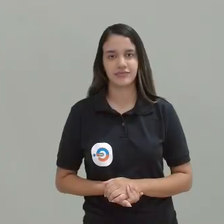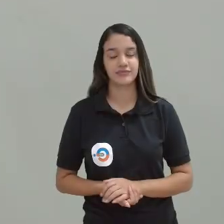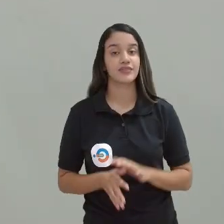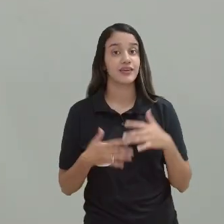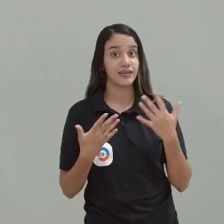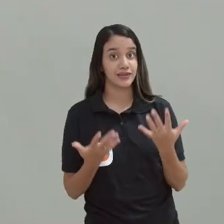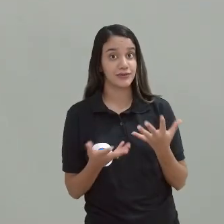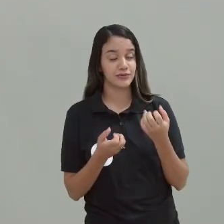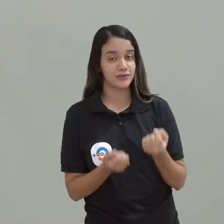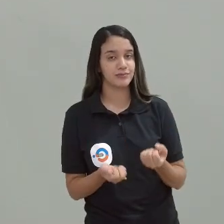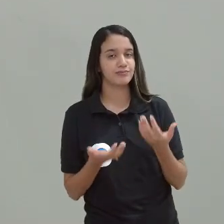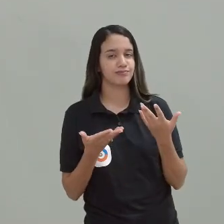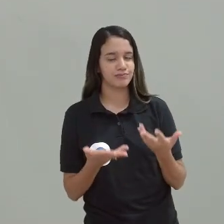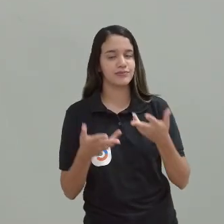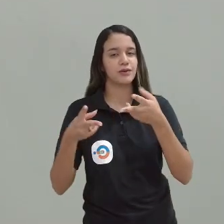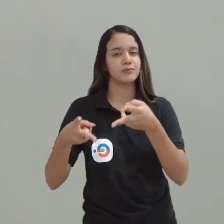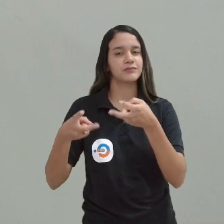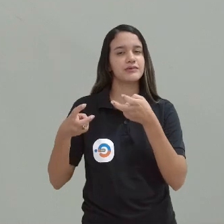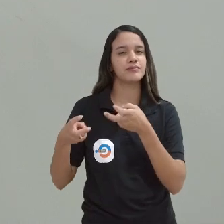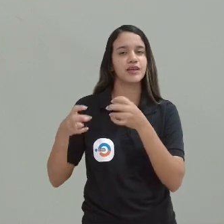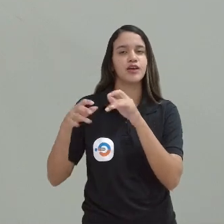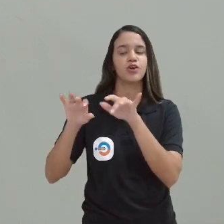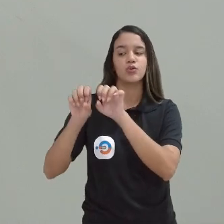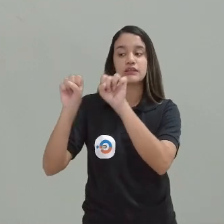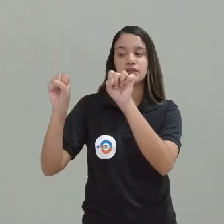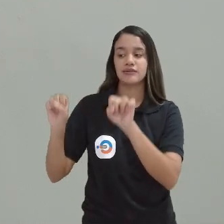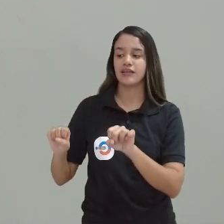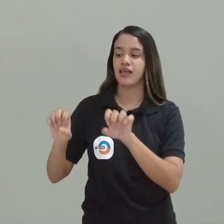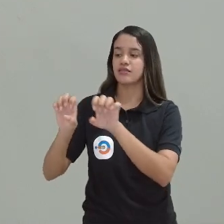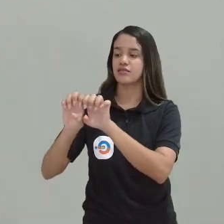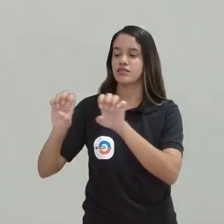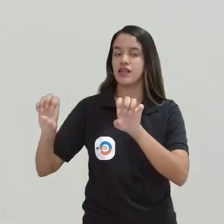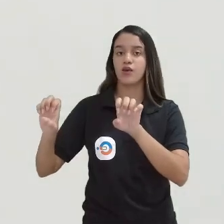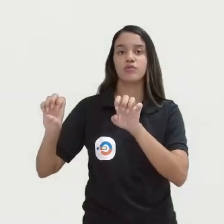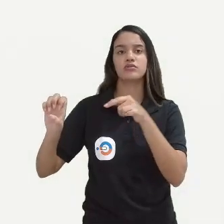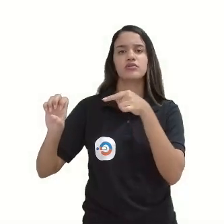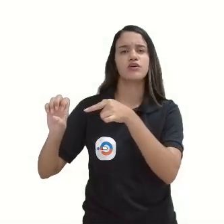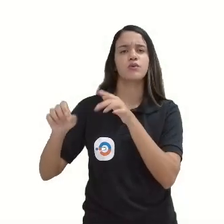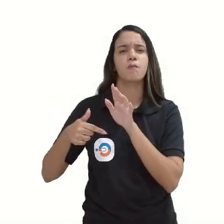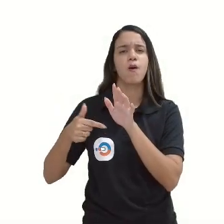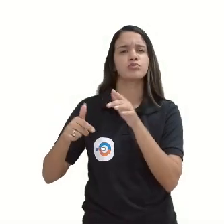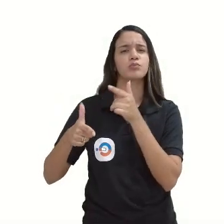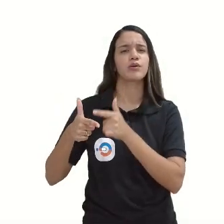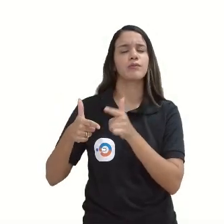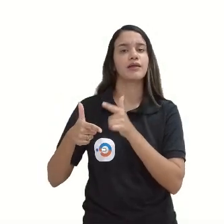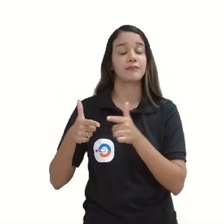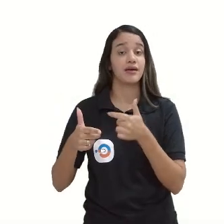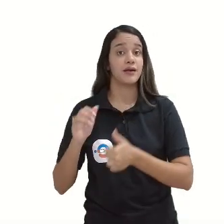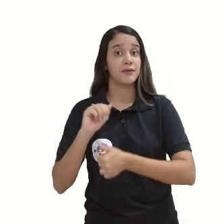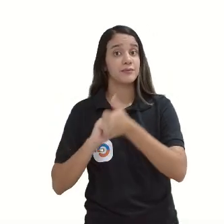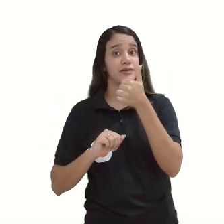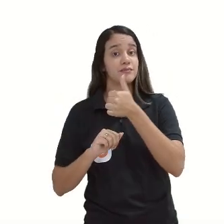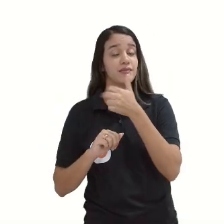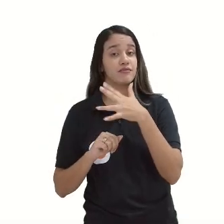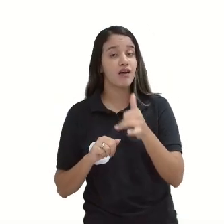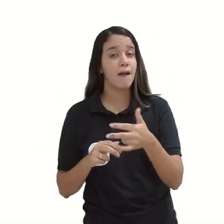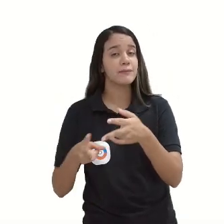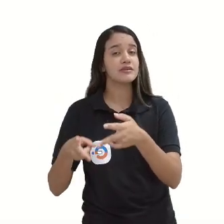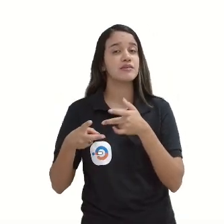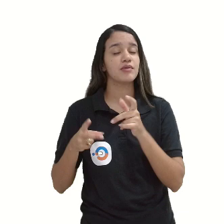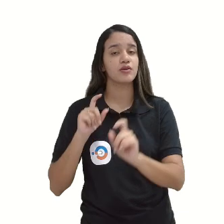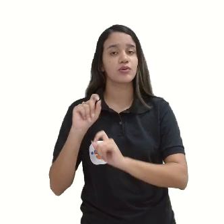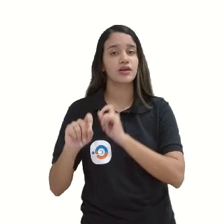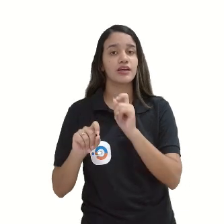Então vamos lá, para a gente identificar um sistema de equações que expresse um problema, a gente primeiro vai observar o seguinte: